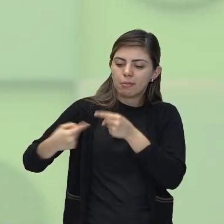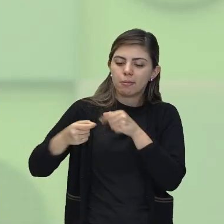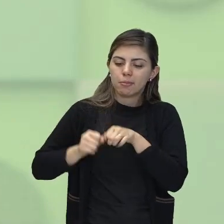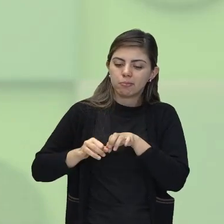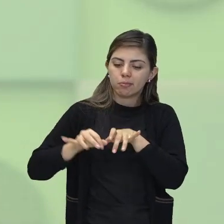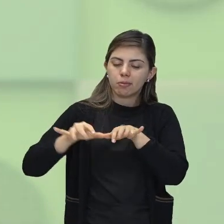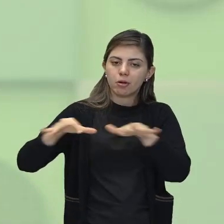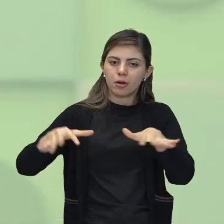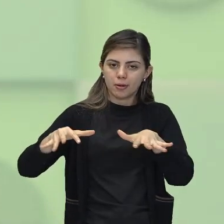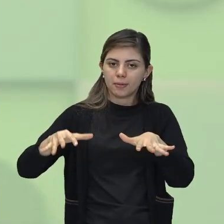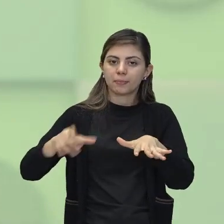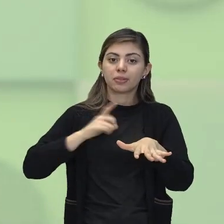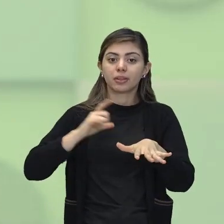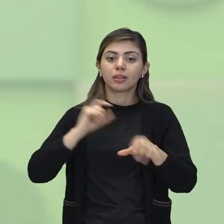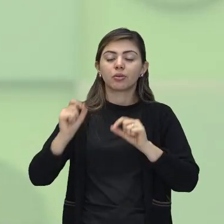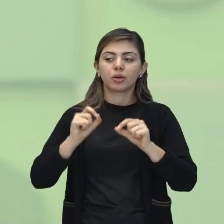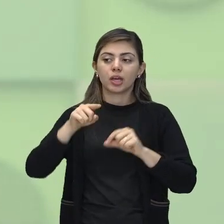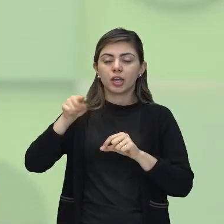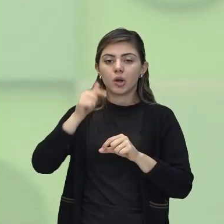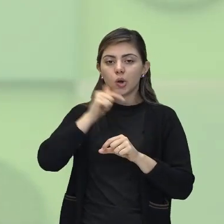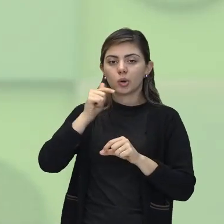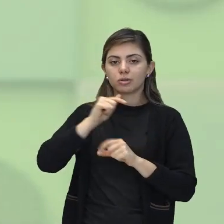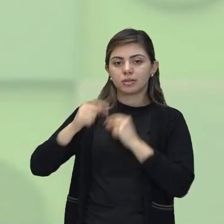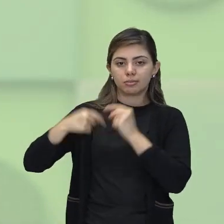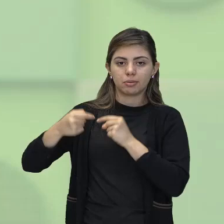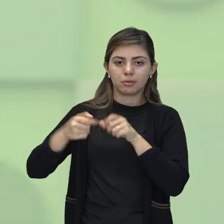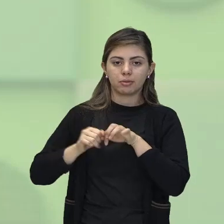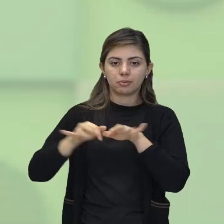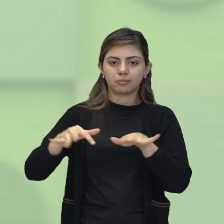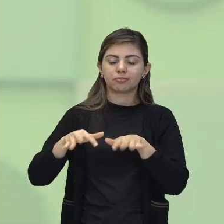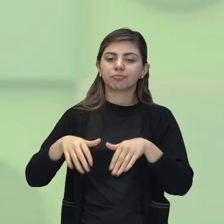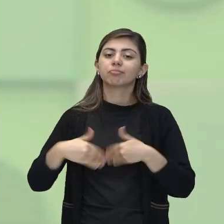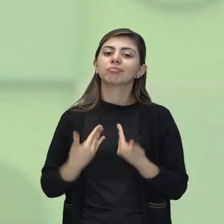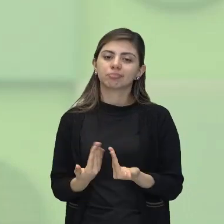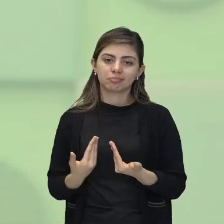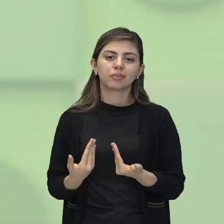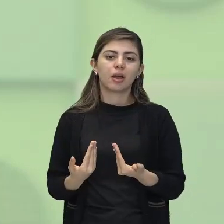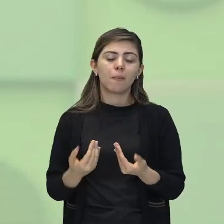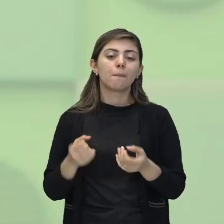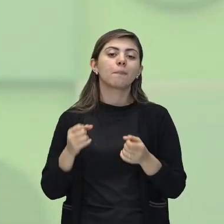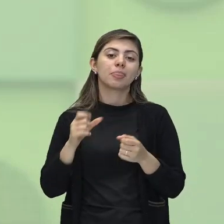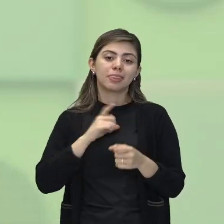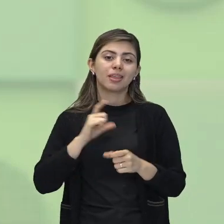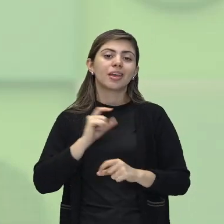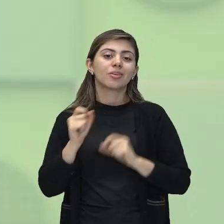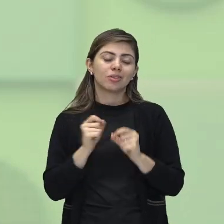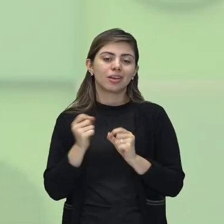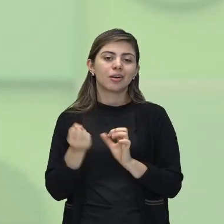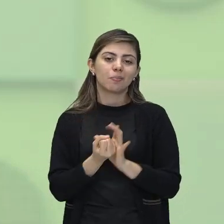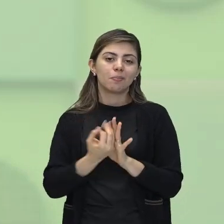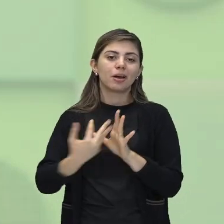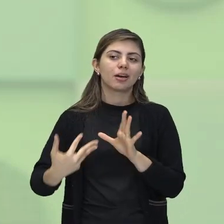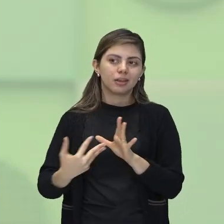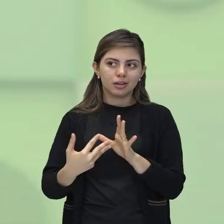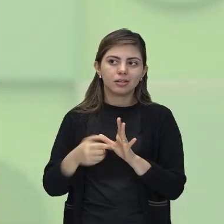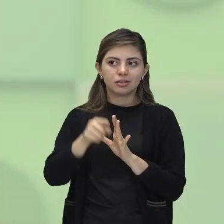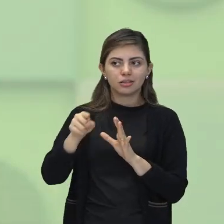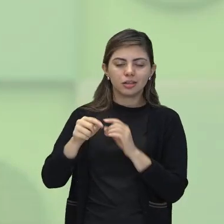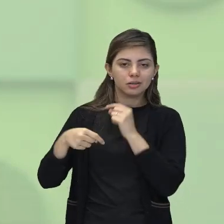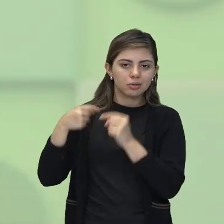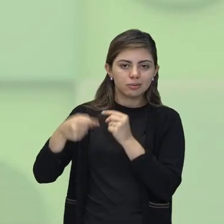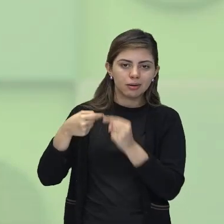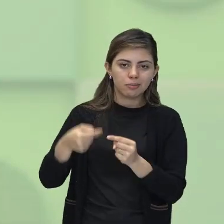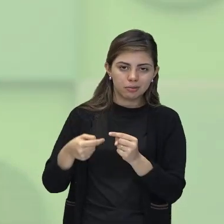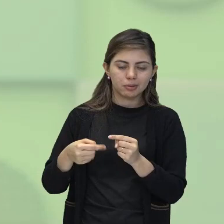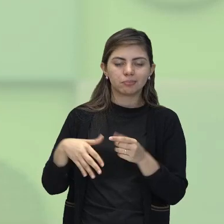sejam considerados férteis, ou seja, também possuem a capacidade de se reproduzir,